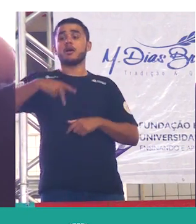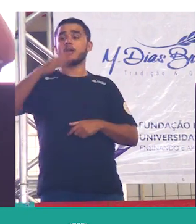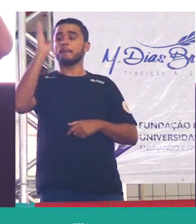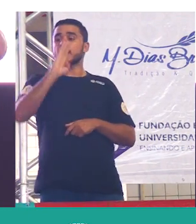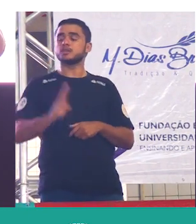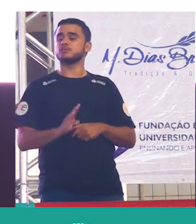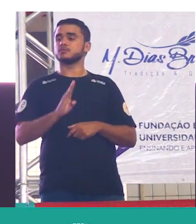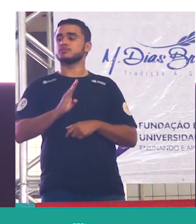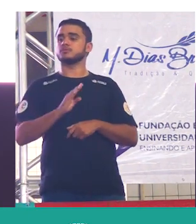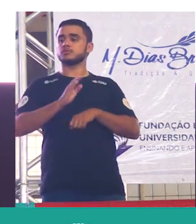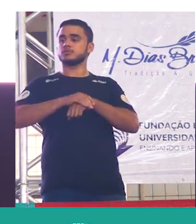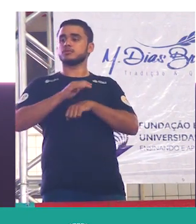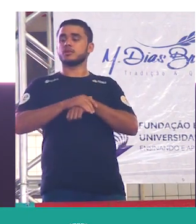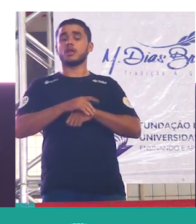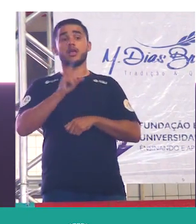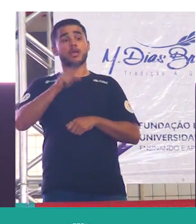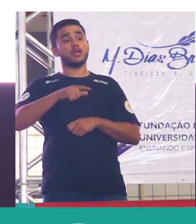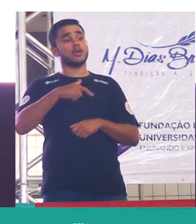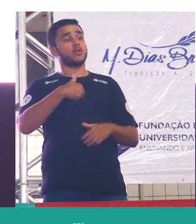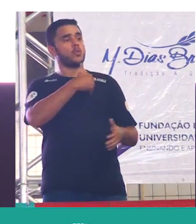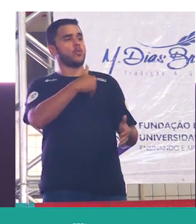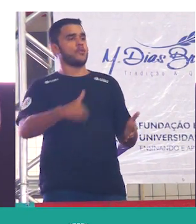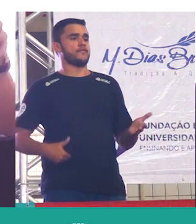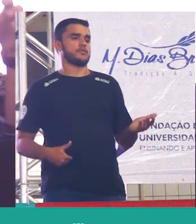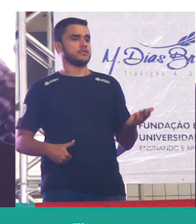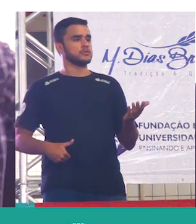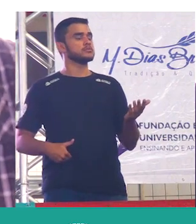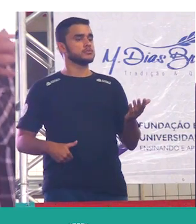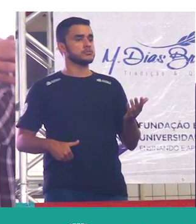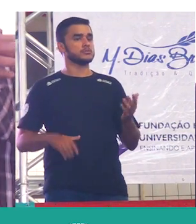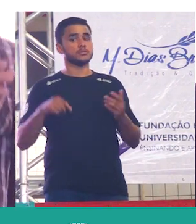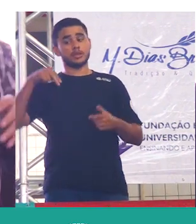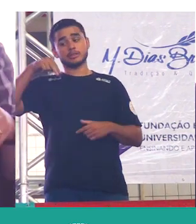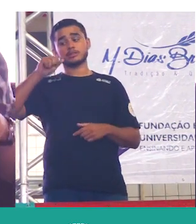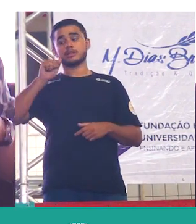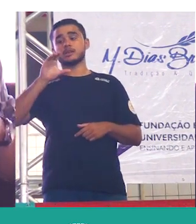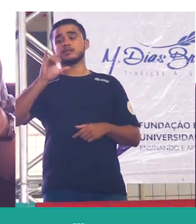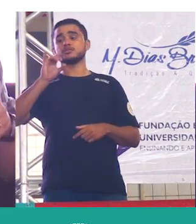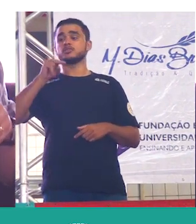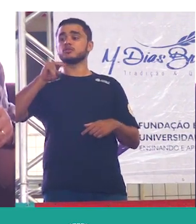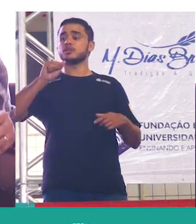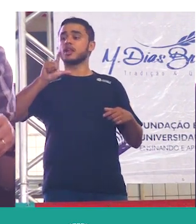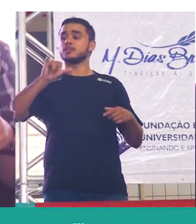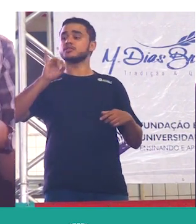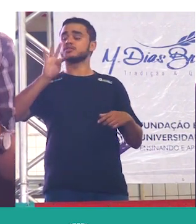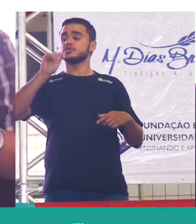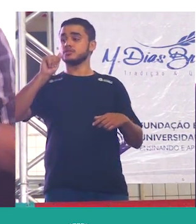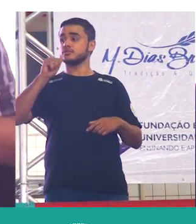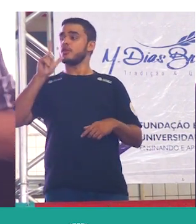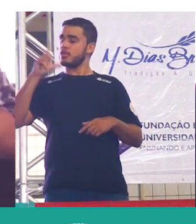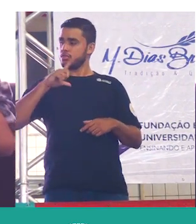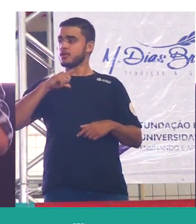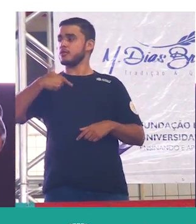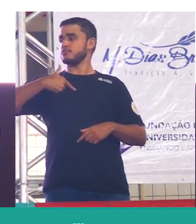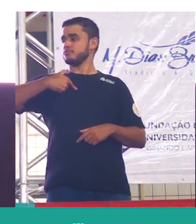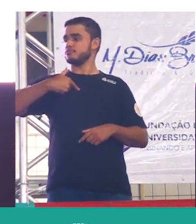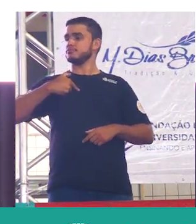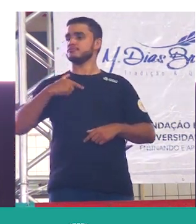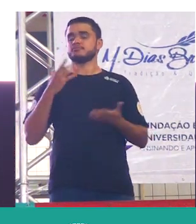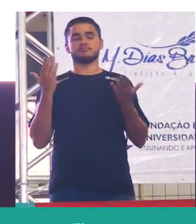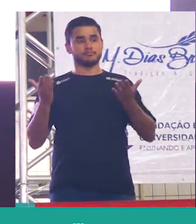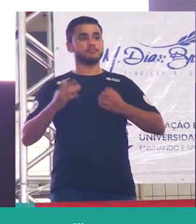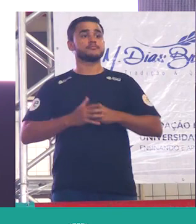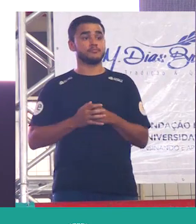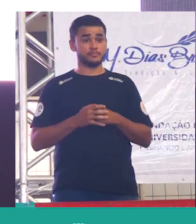nacional e pública. Esses eram os nacionalistas, entre os quais estava